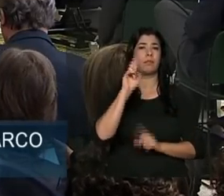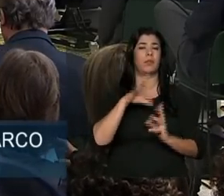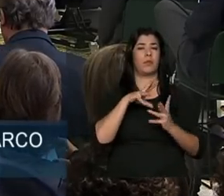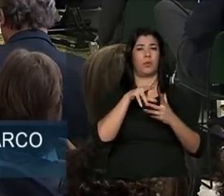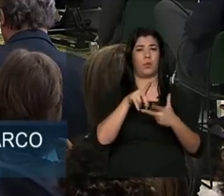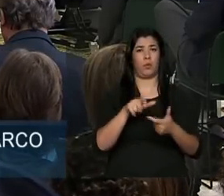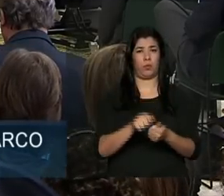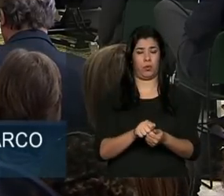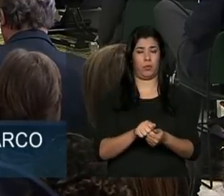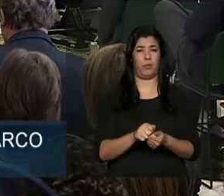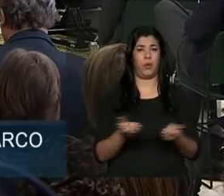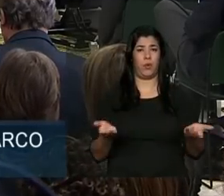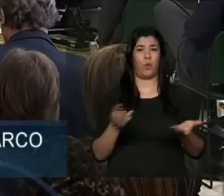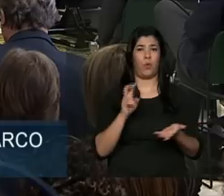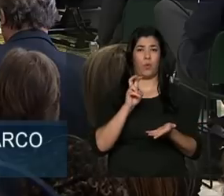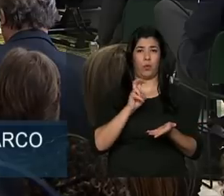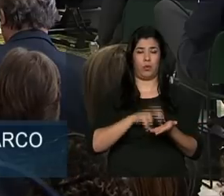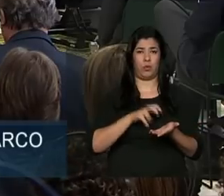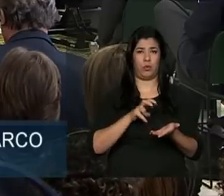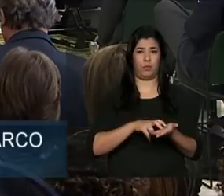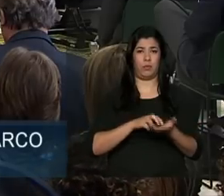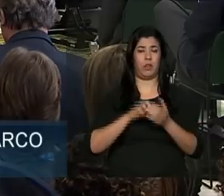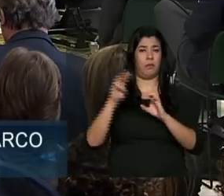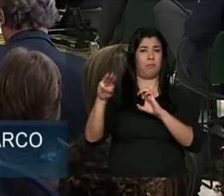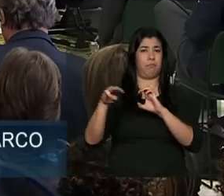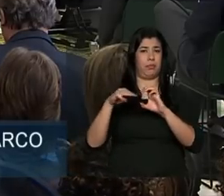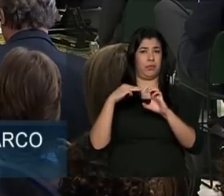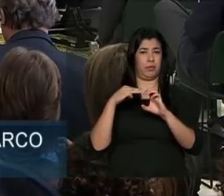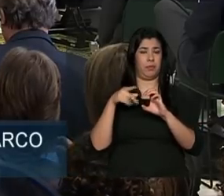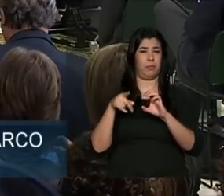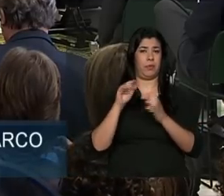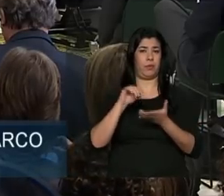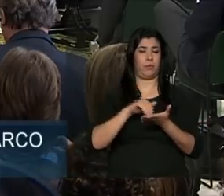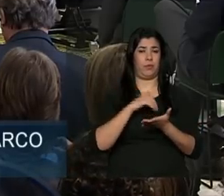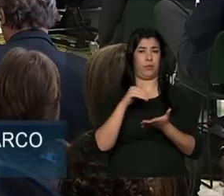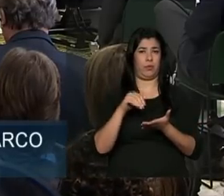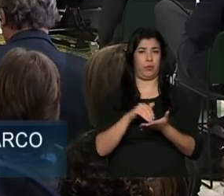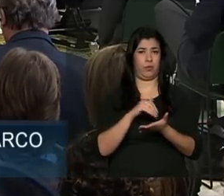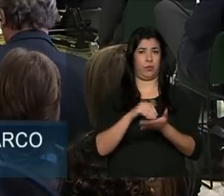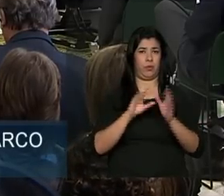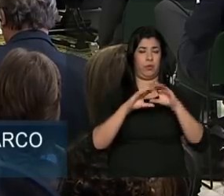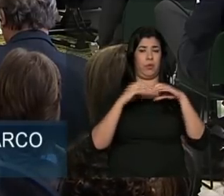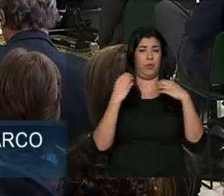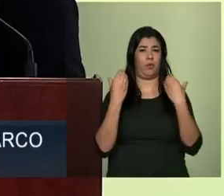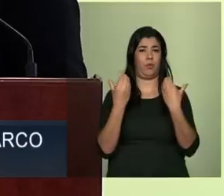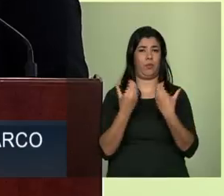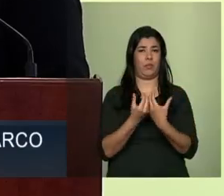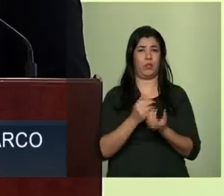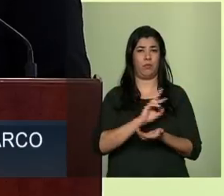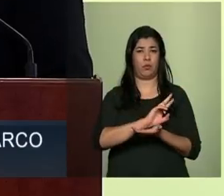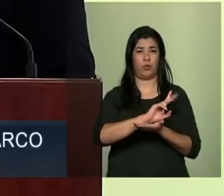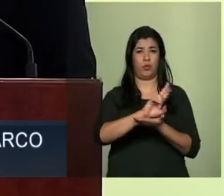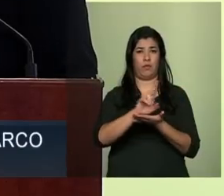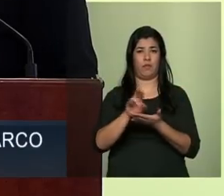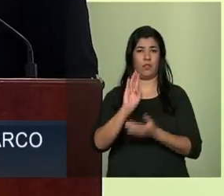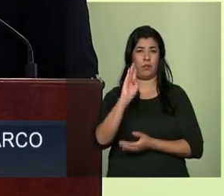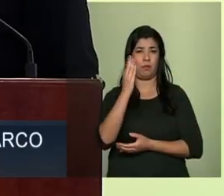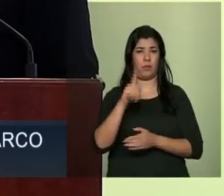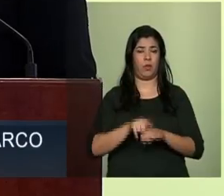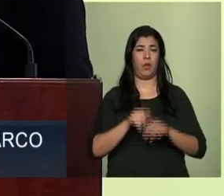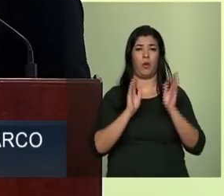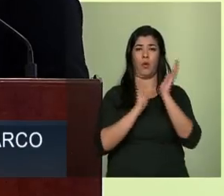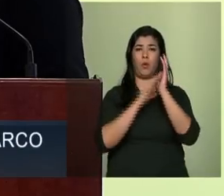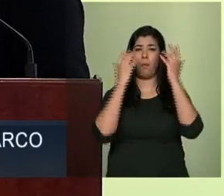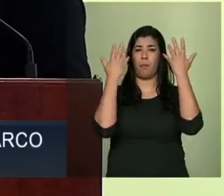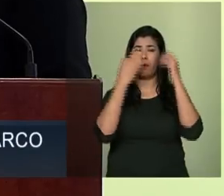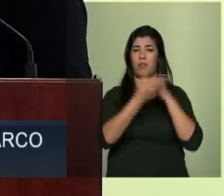eu recebi agora de manhã um e-mail do secretário da Convenção de Diversidade Biológica da ONU, parabenizando o Brasil